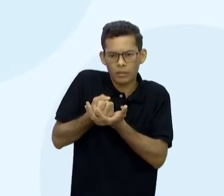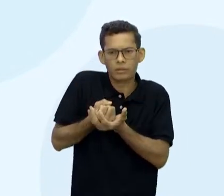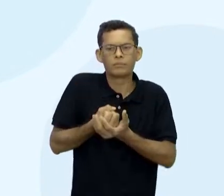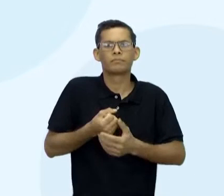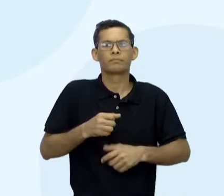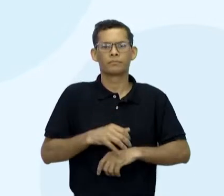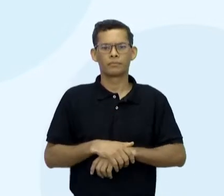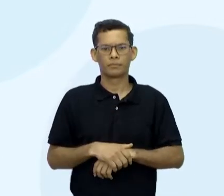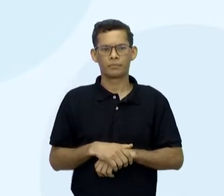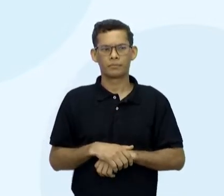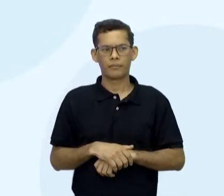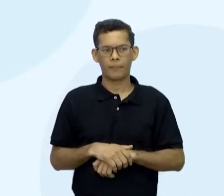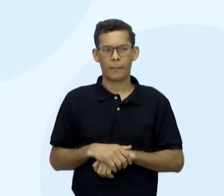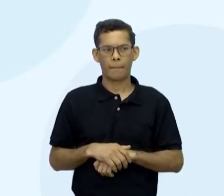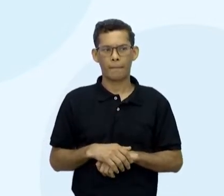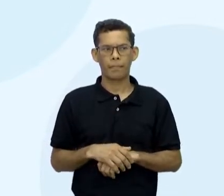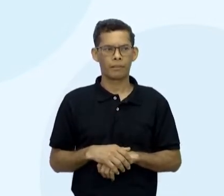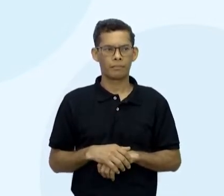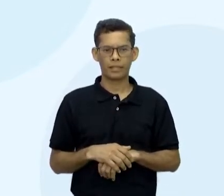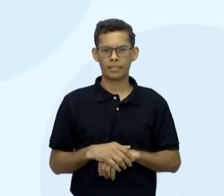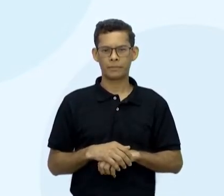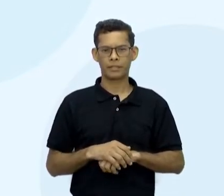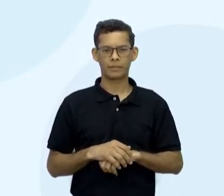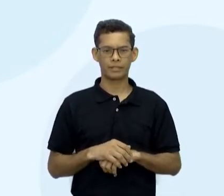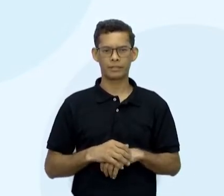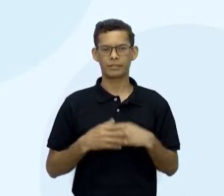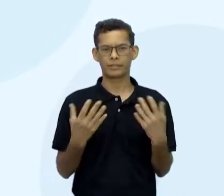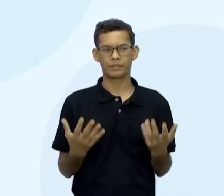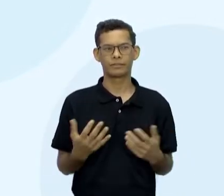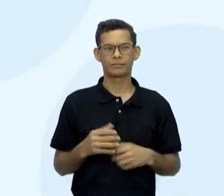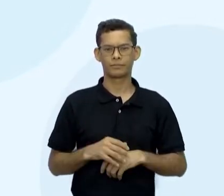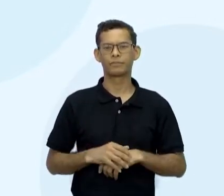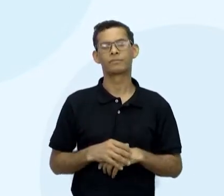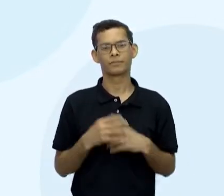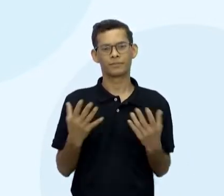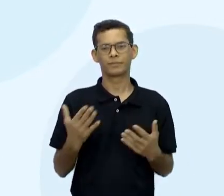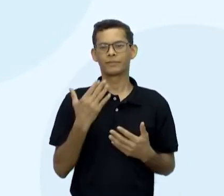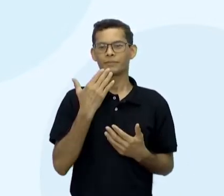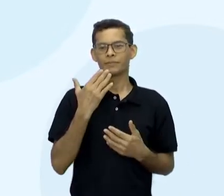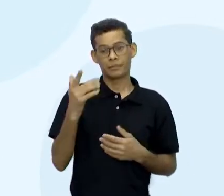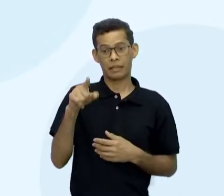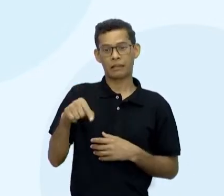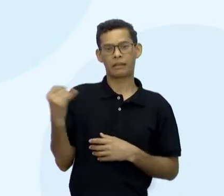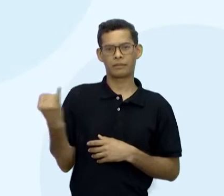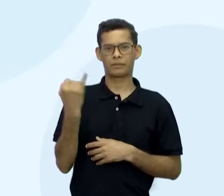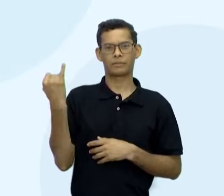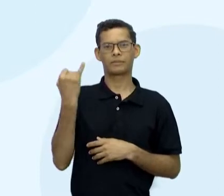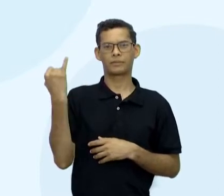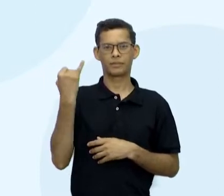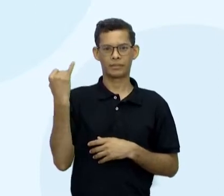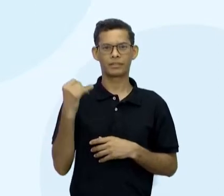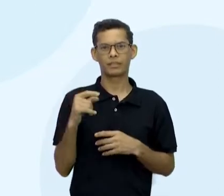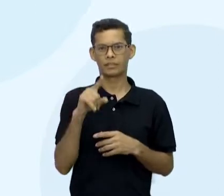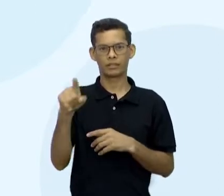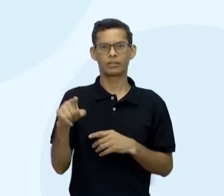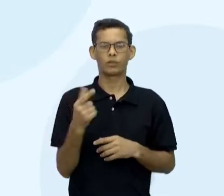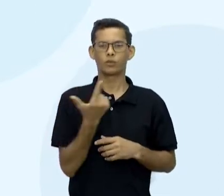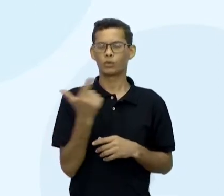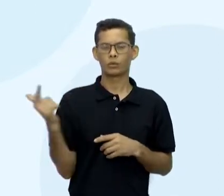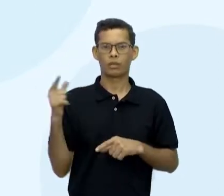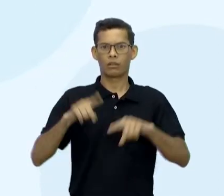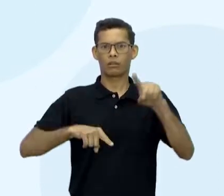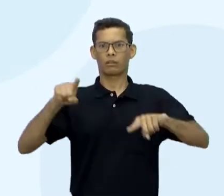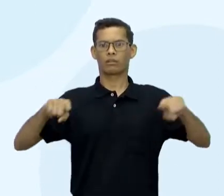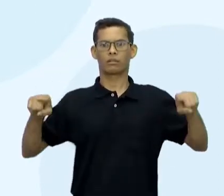varia o peso, a massa se mantém constante. Isso é importante, tá? Massa não varia. O que está variando